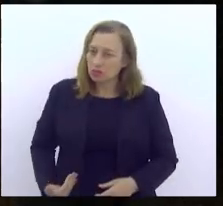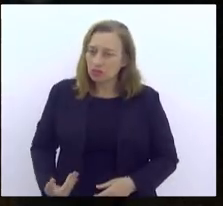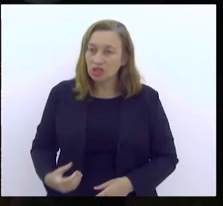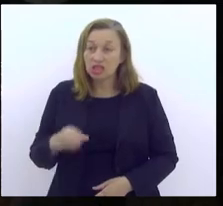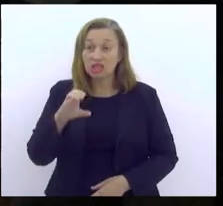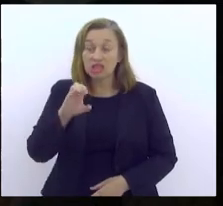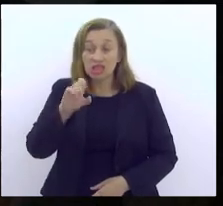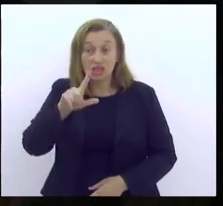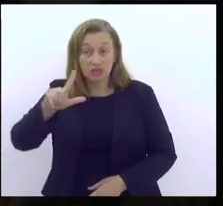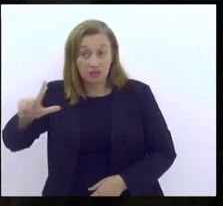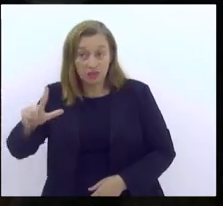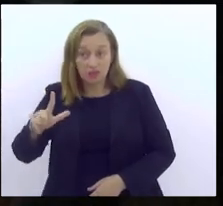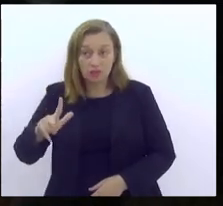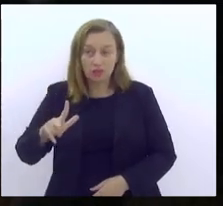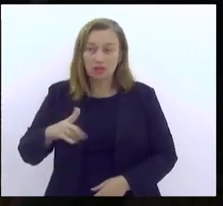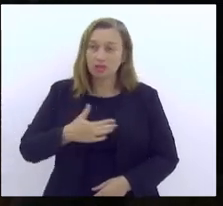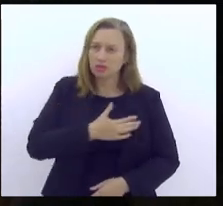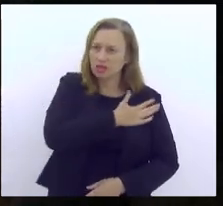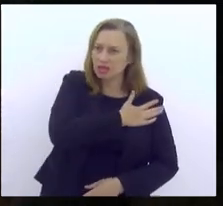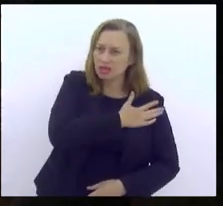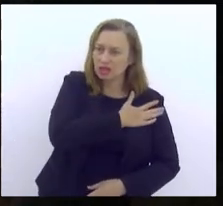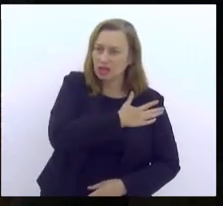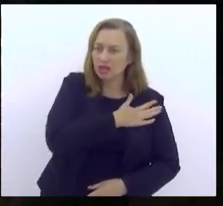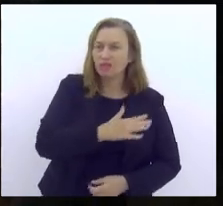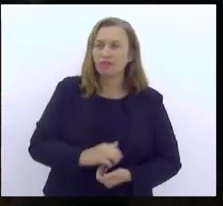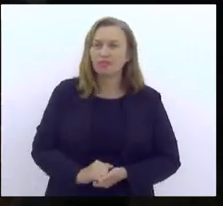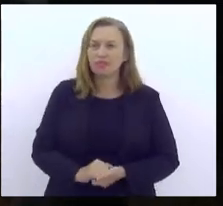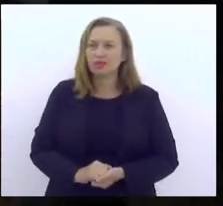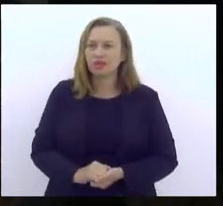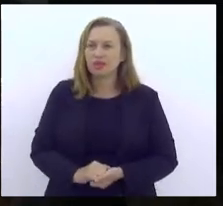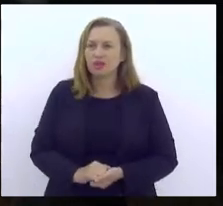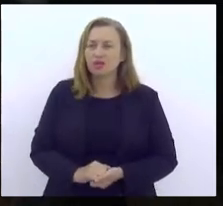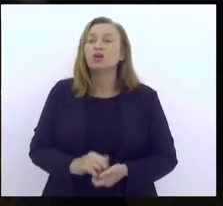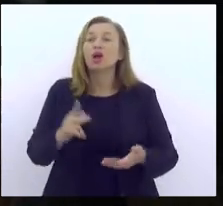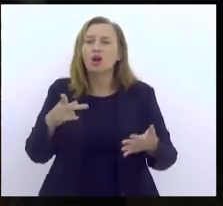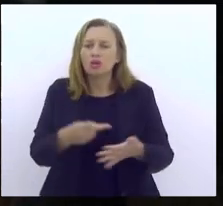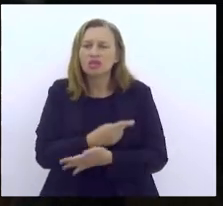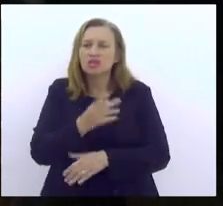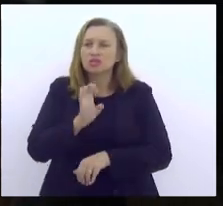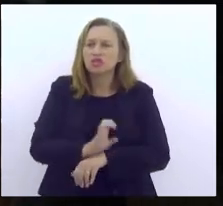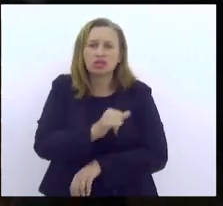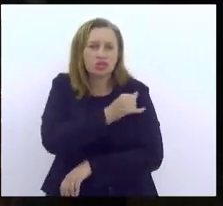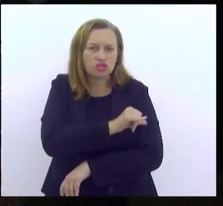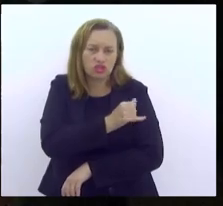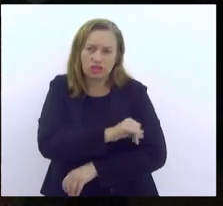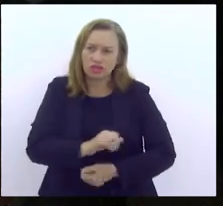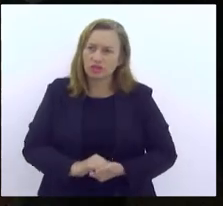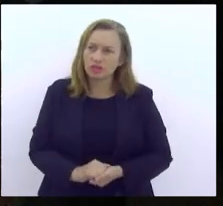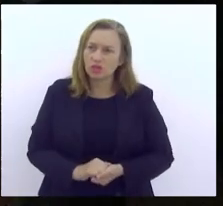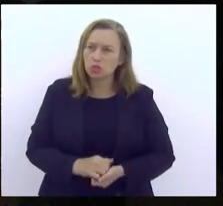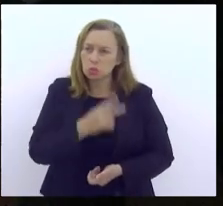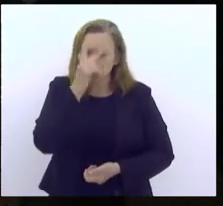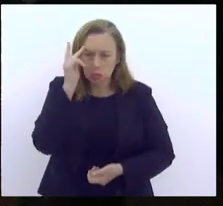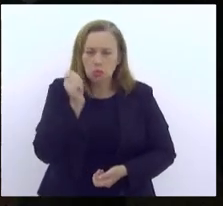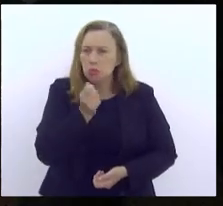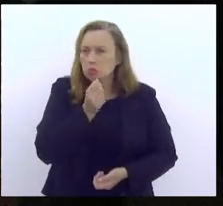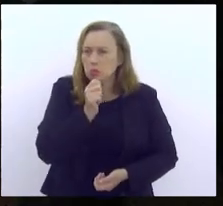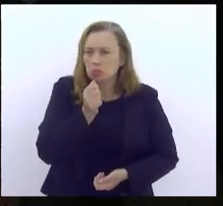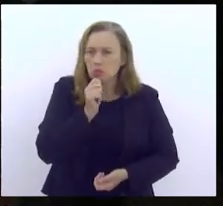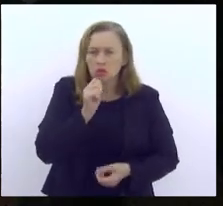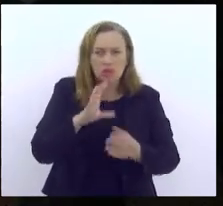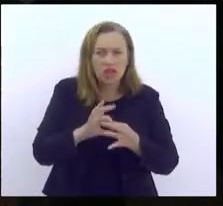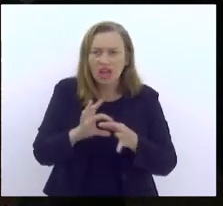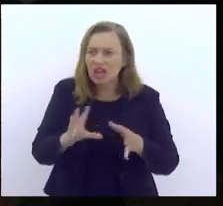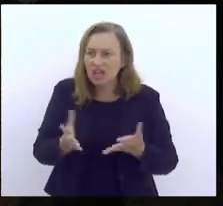civil como da militar, não tem noção exata do que está acontecendo no Estado do Rio de Janeiro. Ninguém está livre, tá